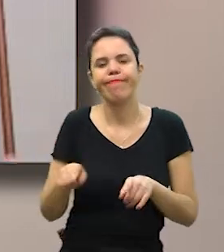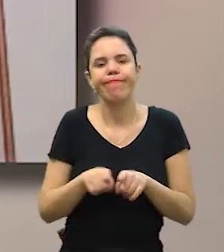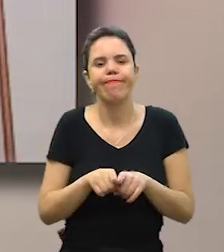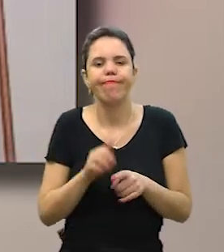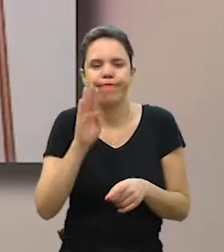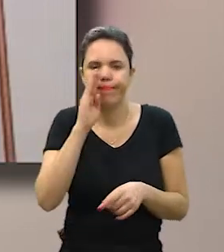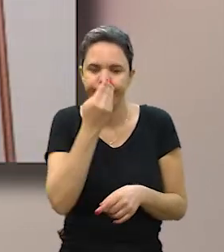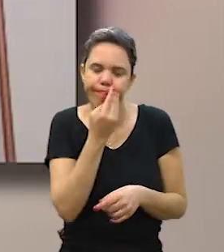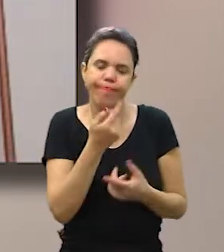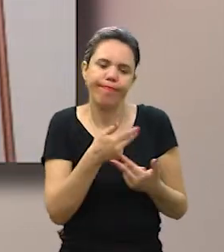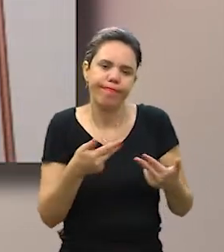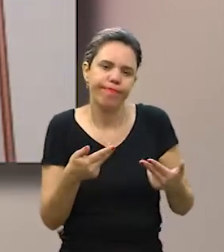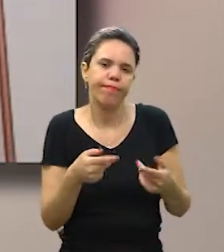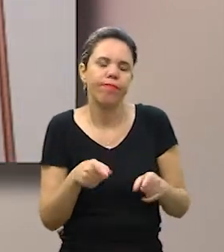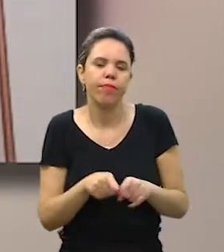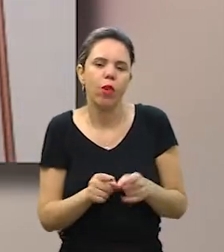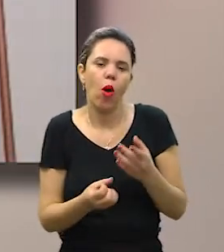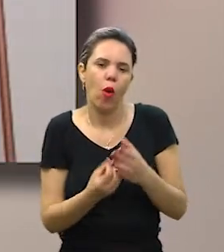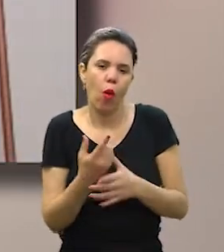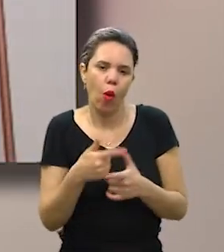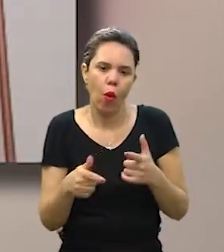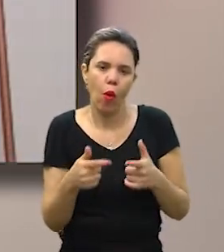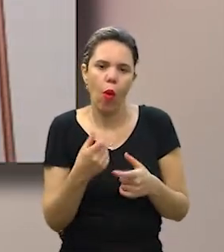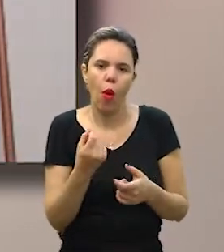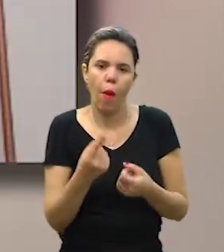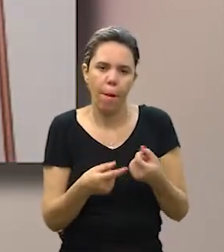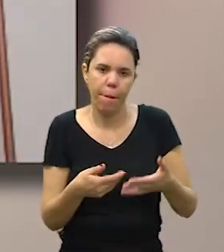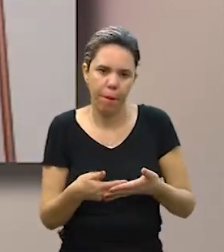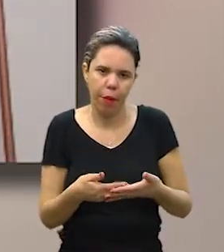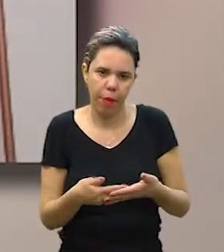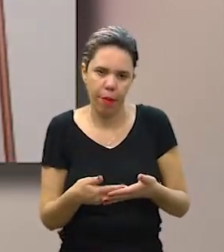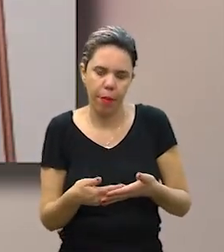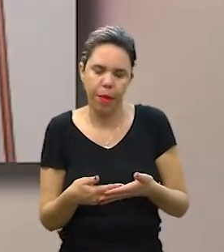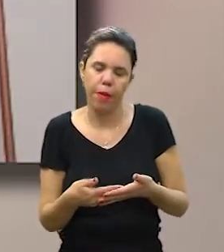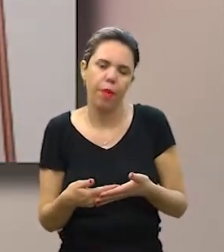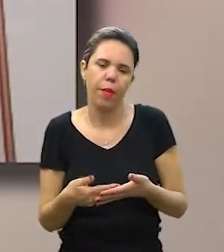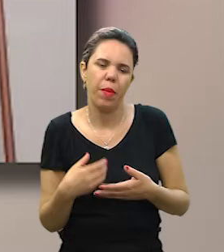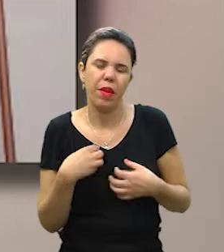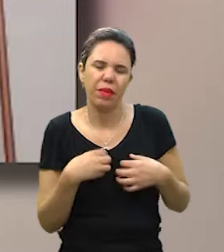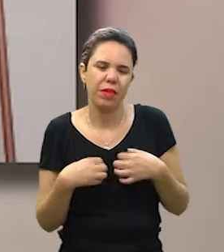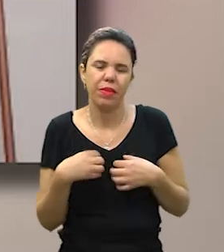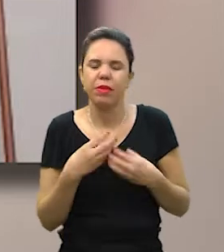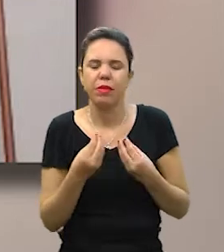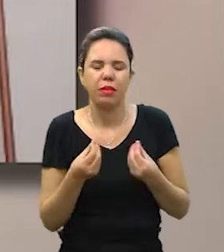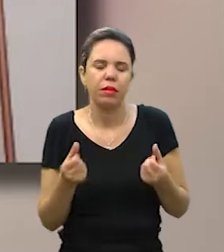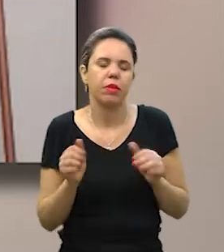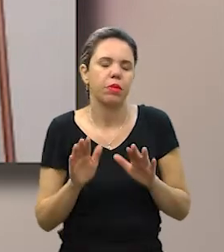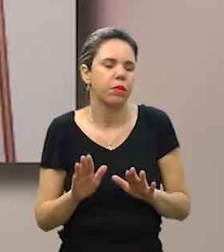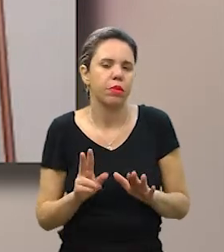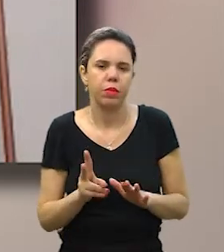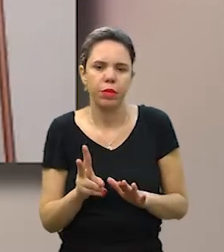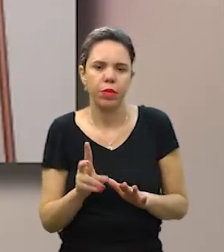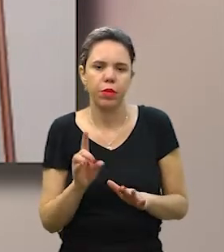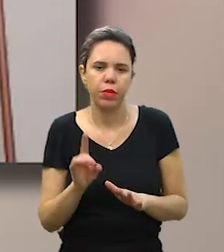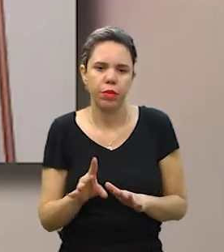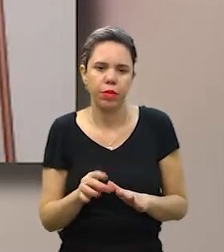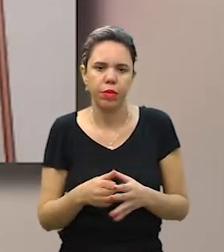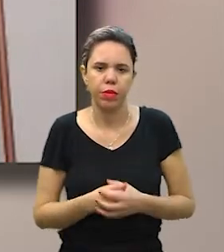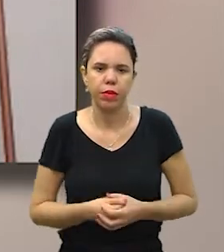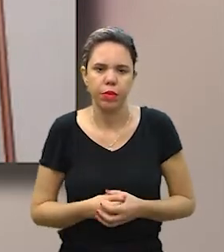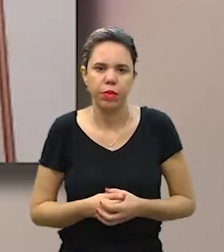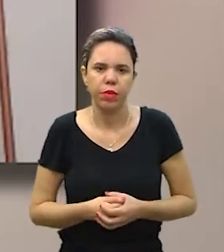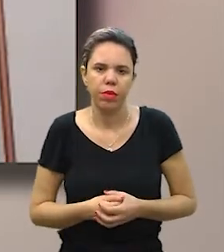existem aí várias causas, ocorrem alguns bebês mais sensíveis, mas nem sempre é